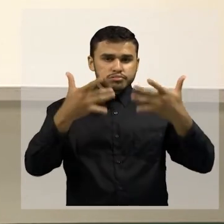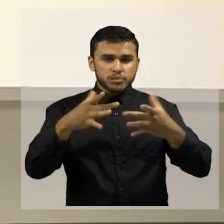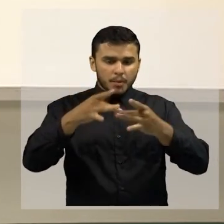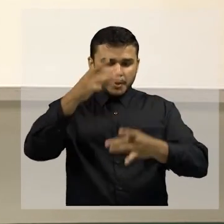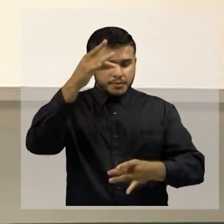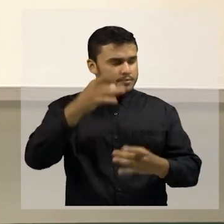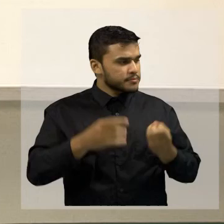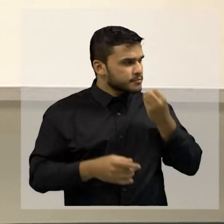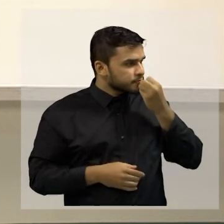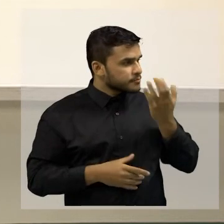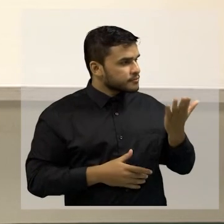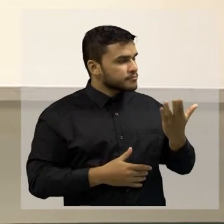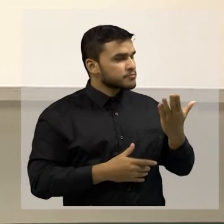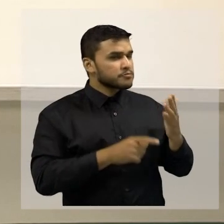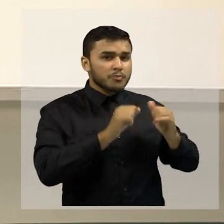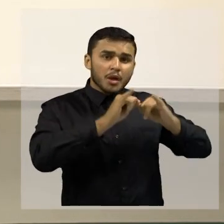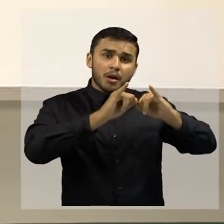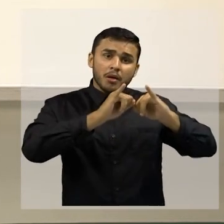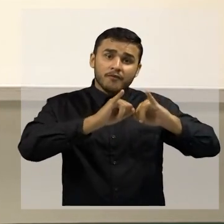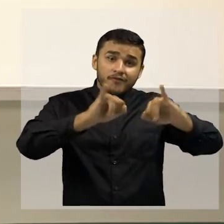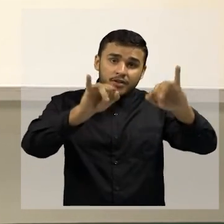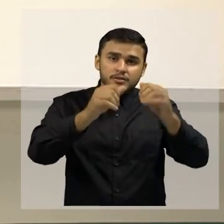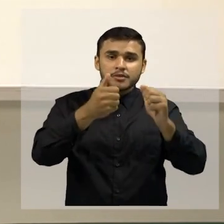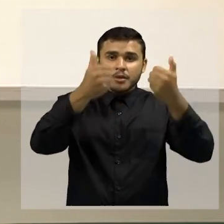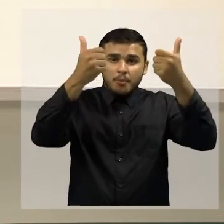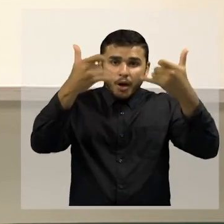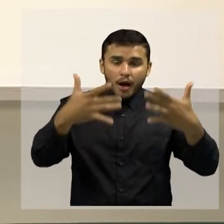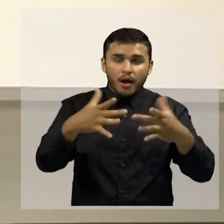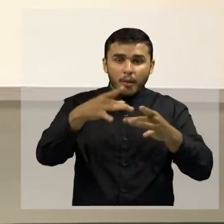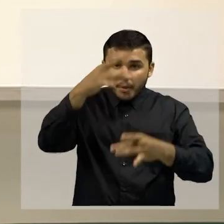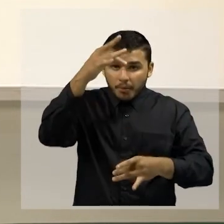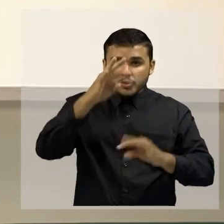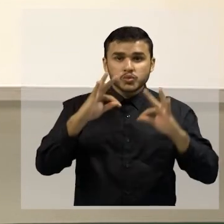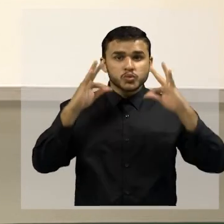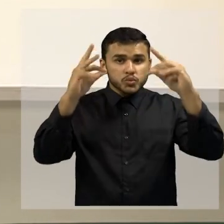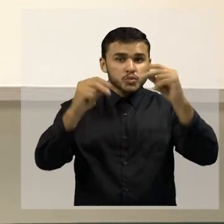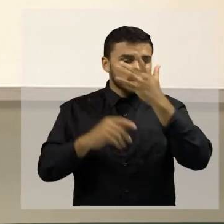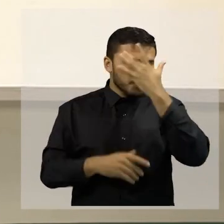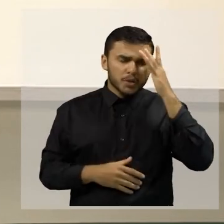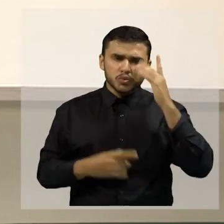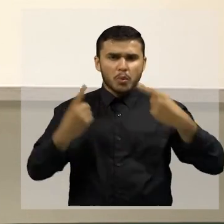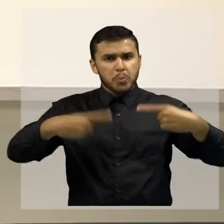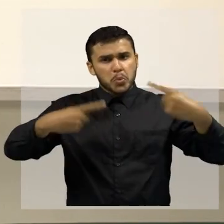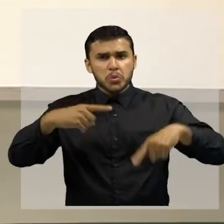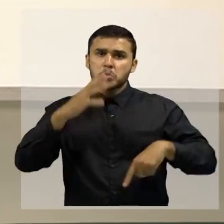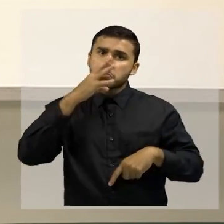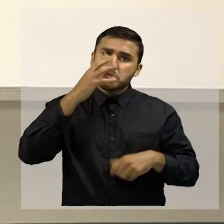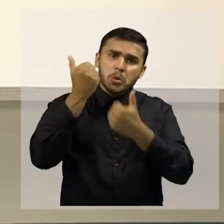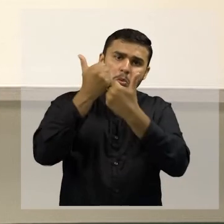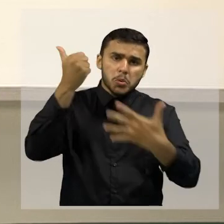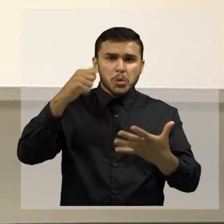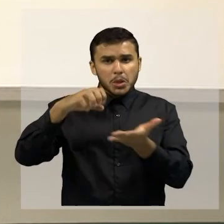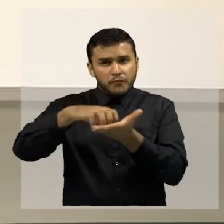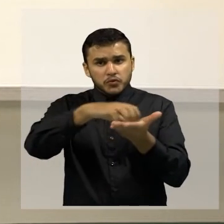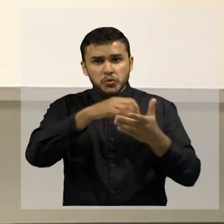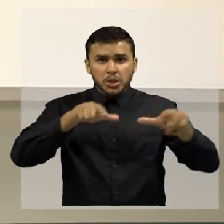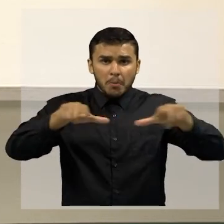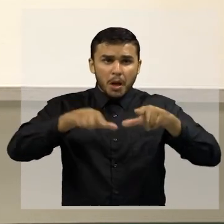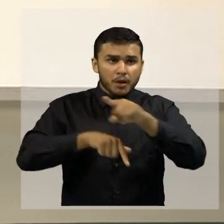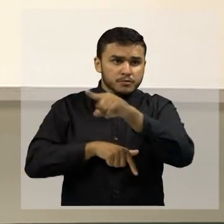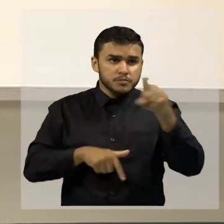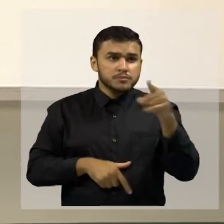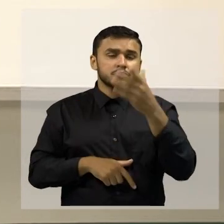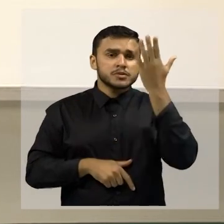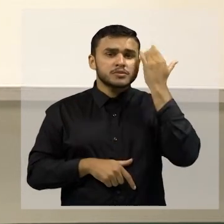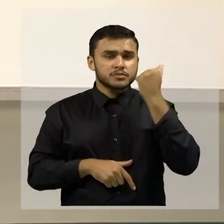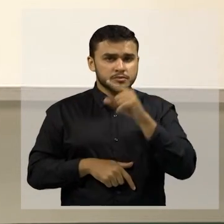sendo uma consultoria para quem está, assessores e parlamentares, né, políticos, acabam tendo aí uma consultoria, né,